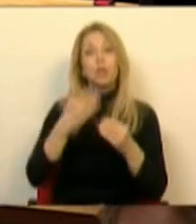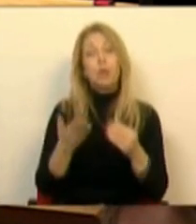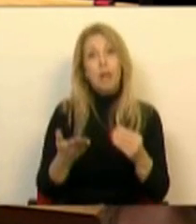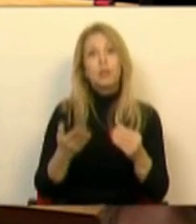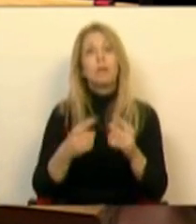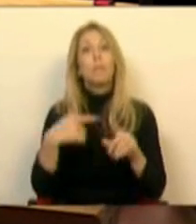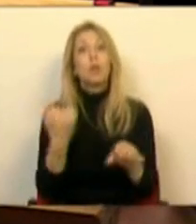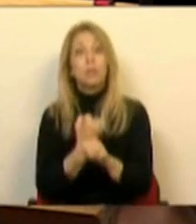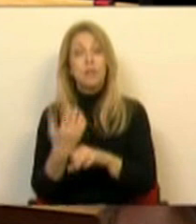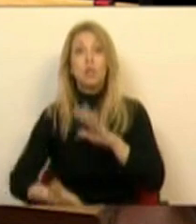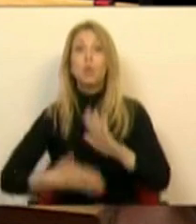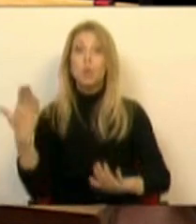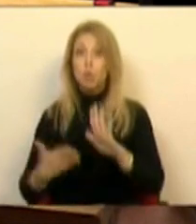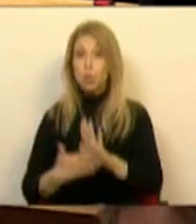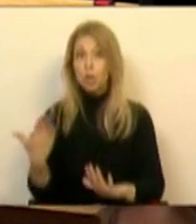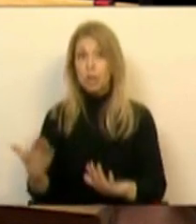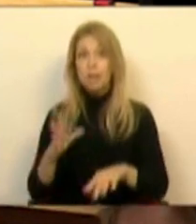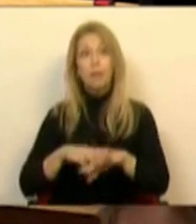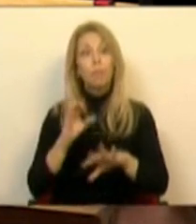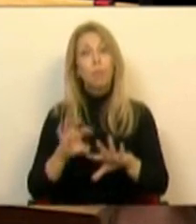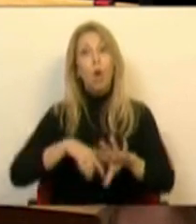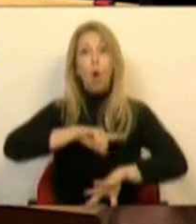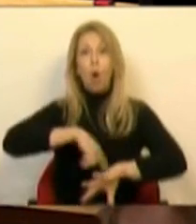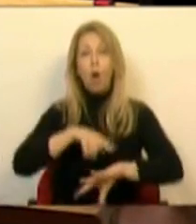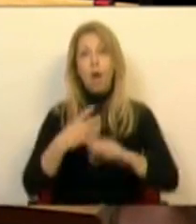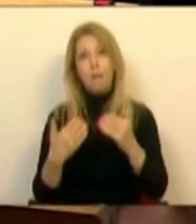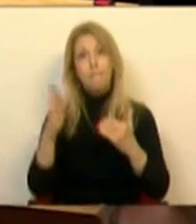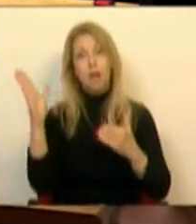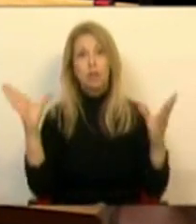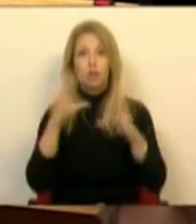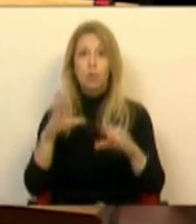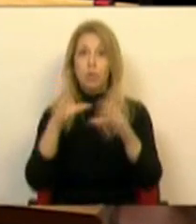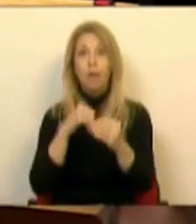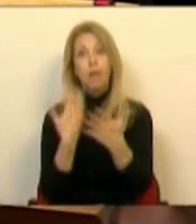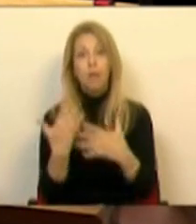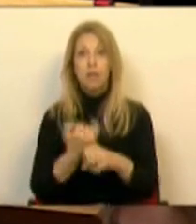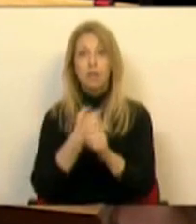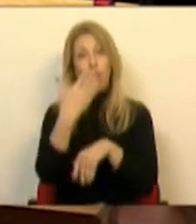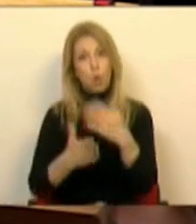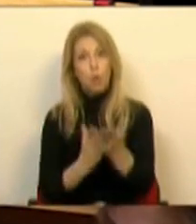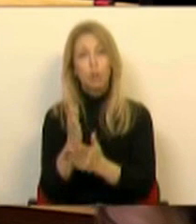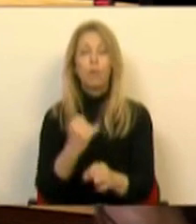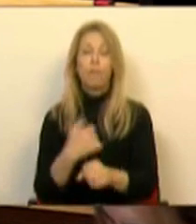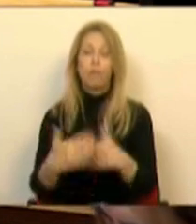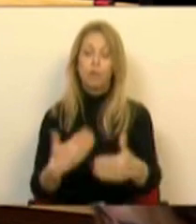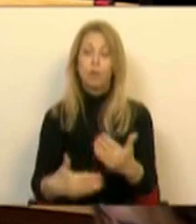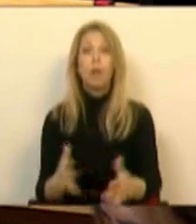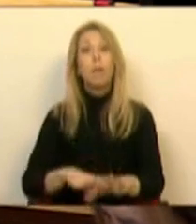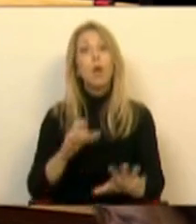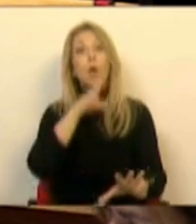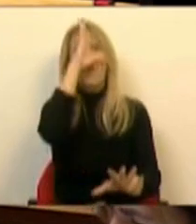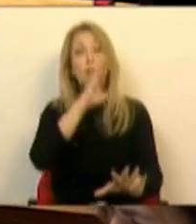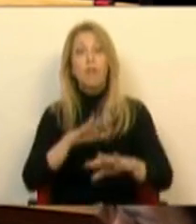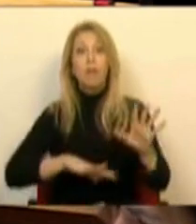equipas de serviço de urgência, em virtude de realizarem mais horas extras para a manutenção de serviços a funcionar. Foi por isso que o Governo fez este